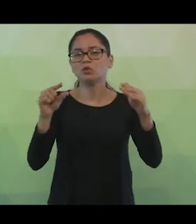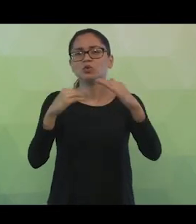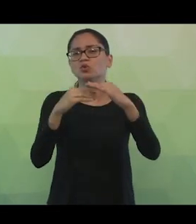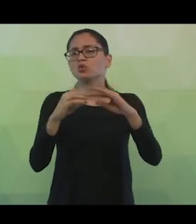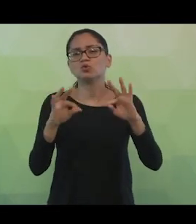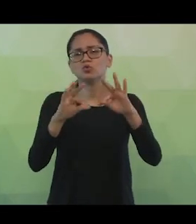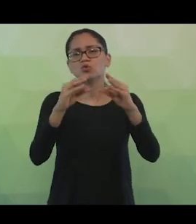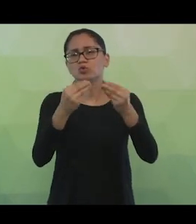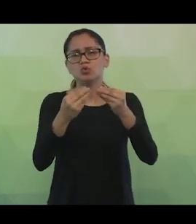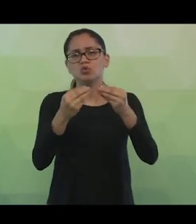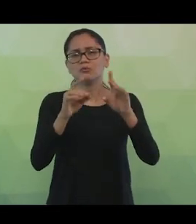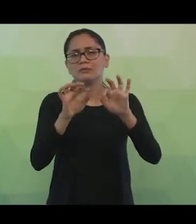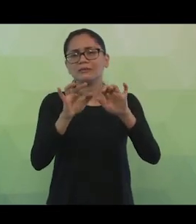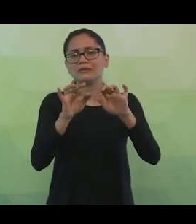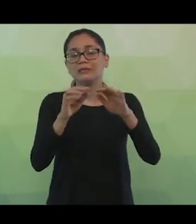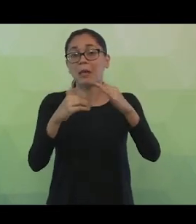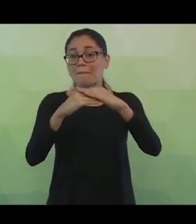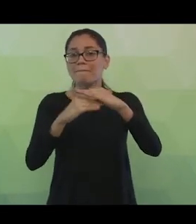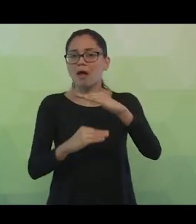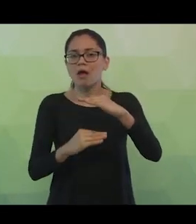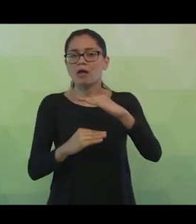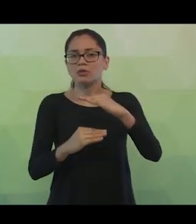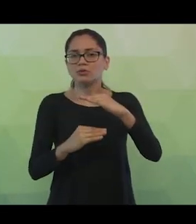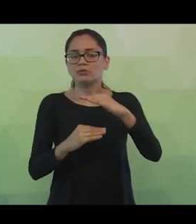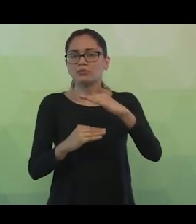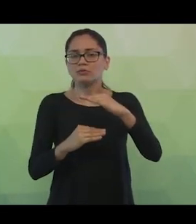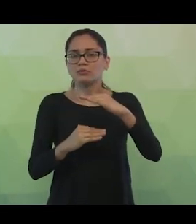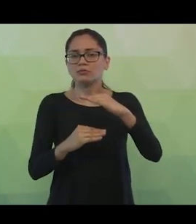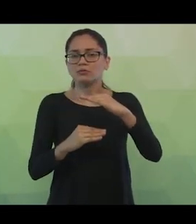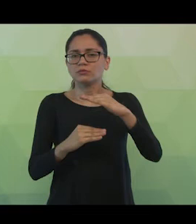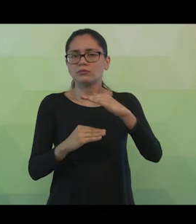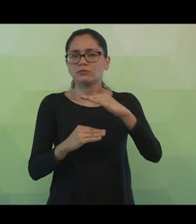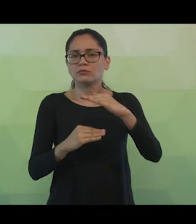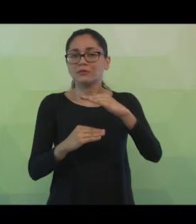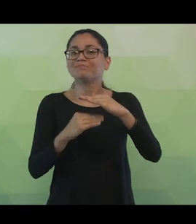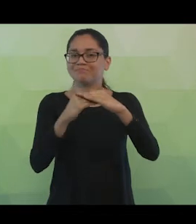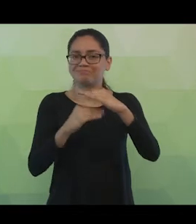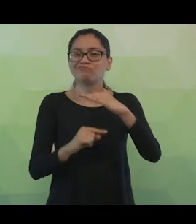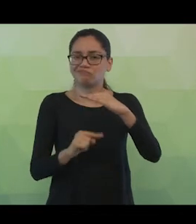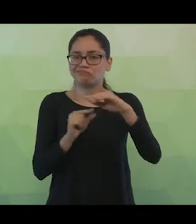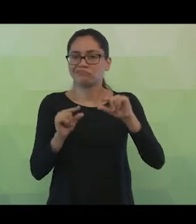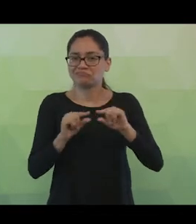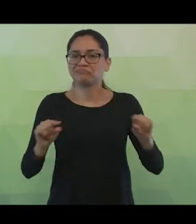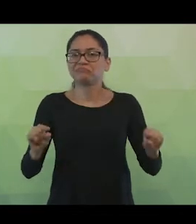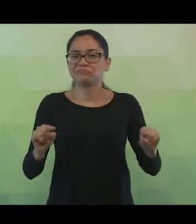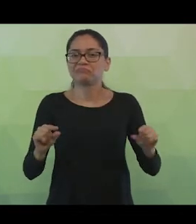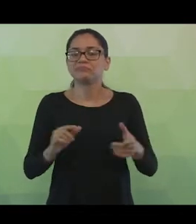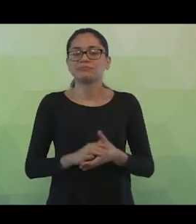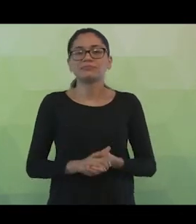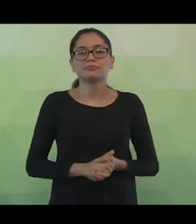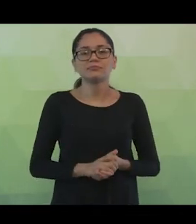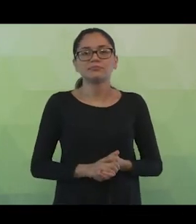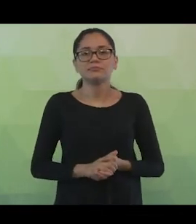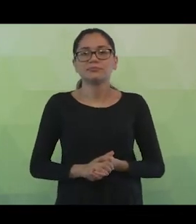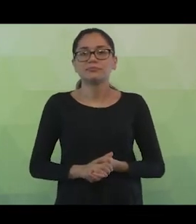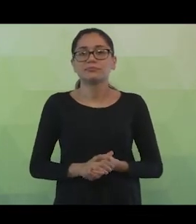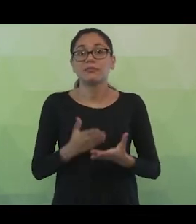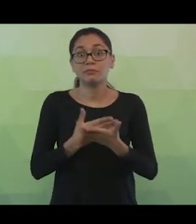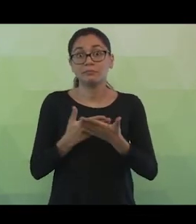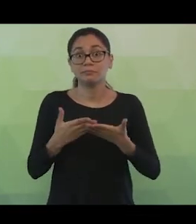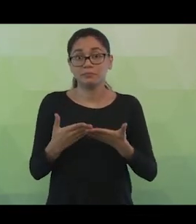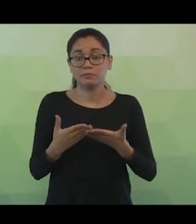vinha escrito após esta frase será na linha de baixo. Para